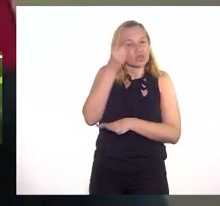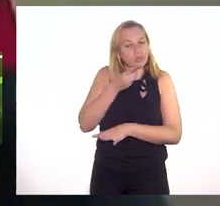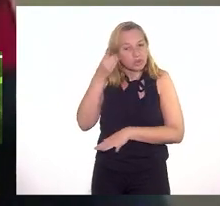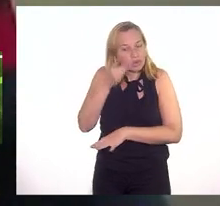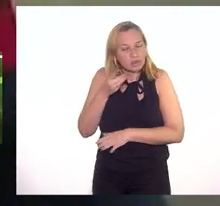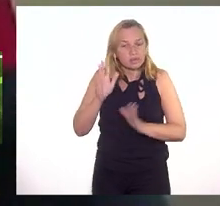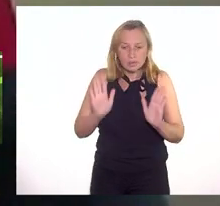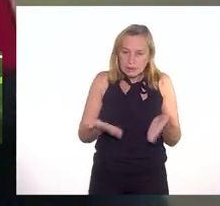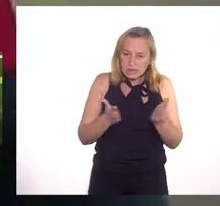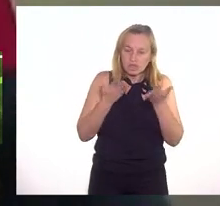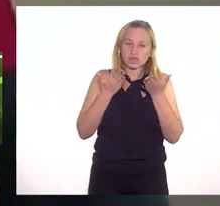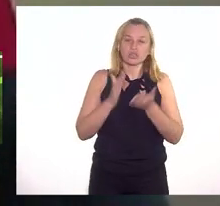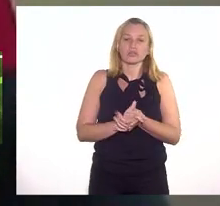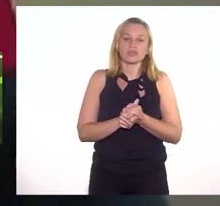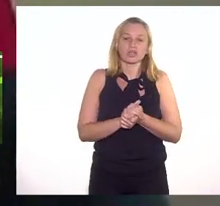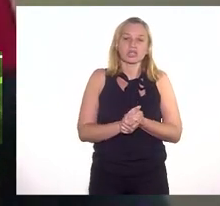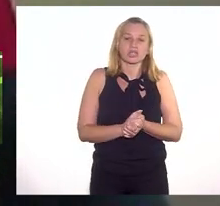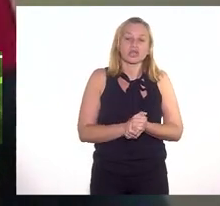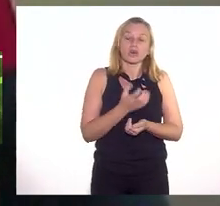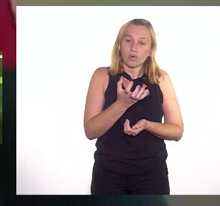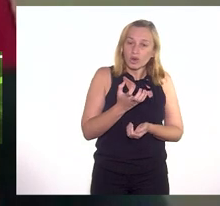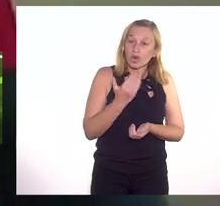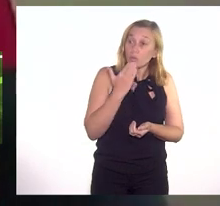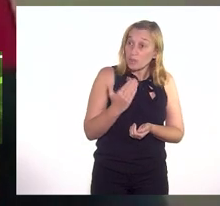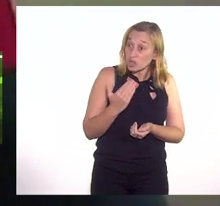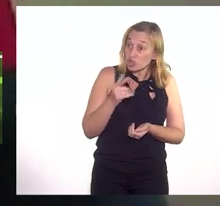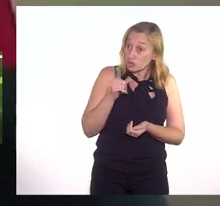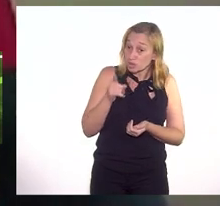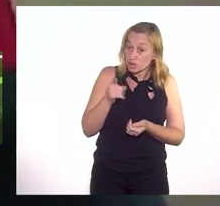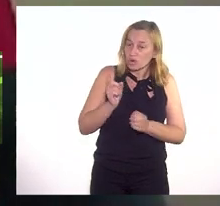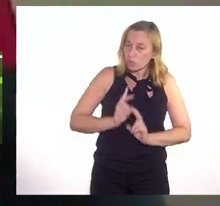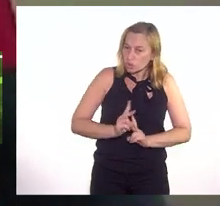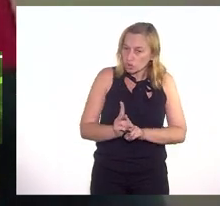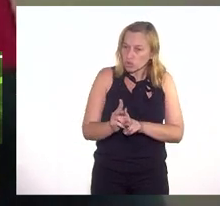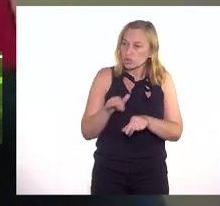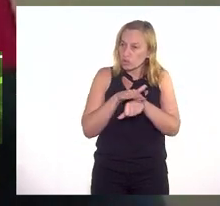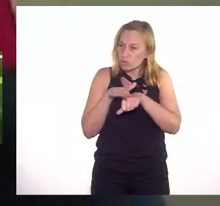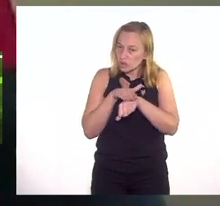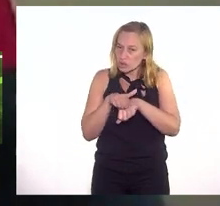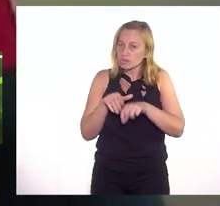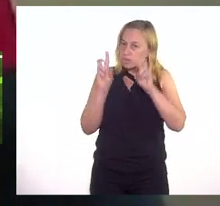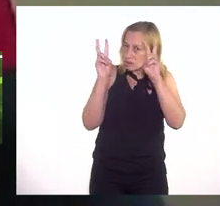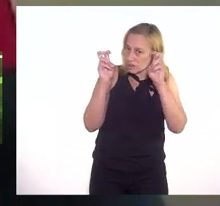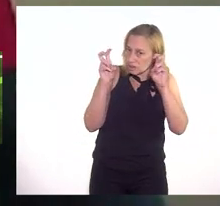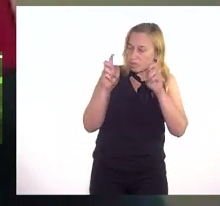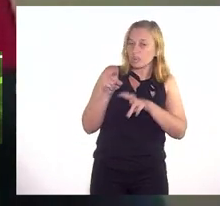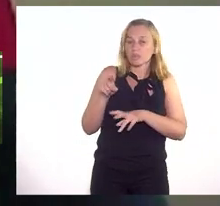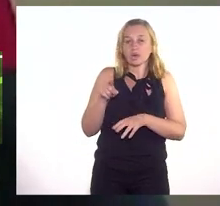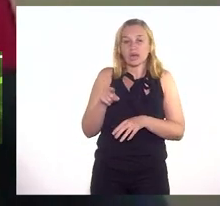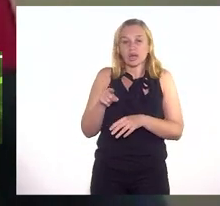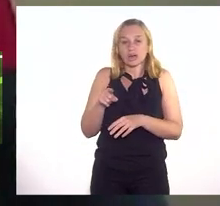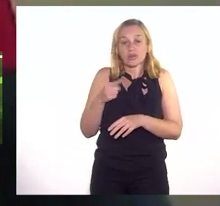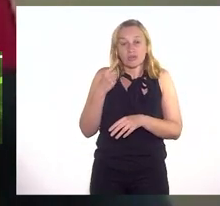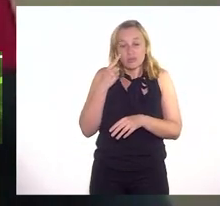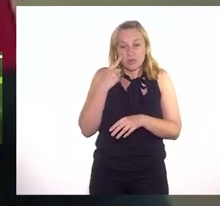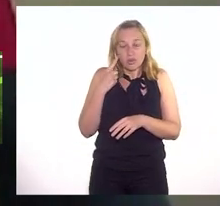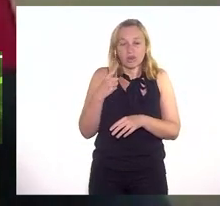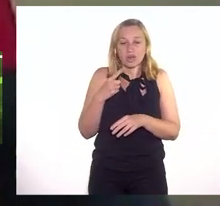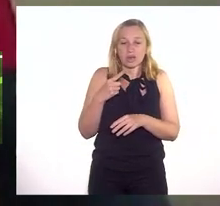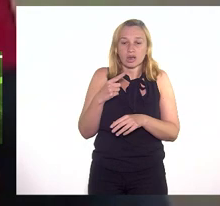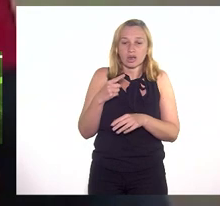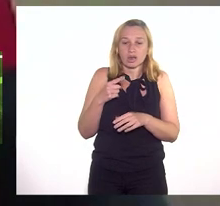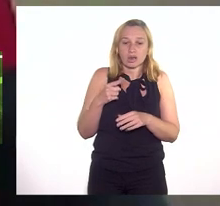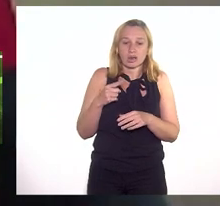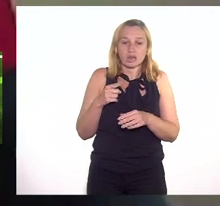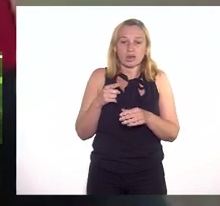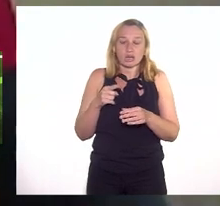pela iniciativa. E aí eu quero te pedir que a gente continue conversando sobre esse tema para ver a intervenção da